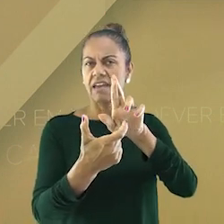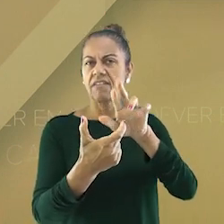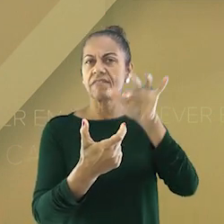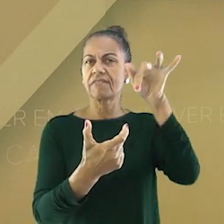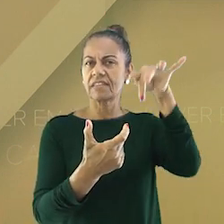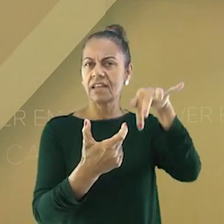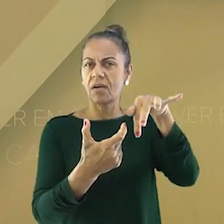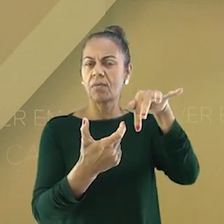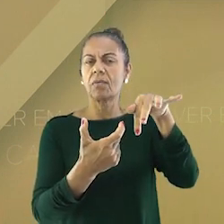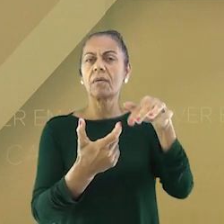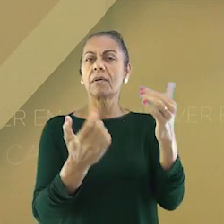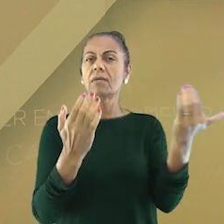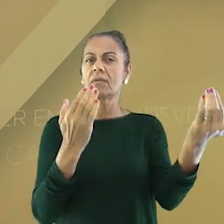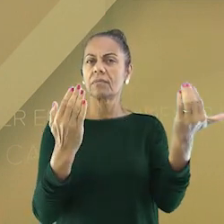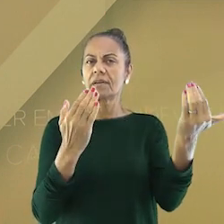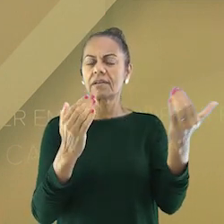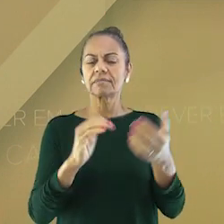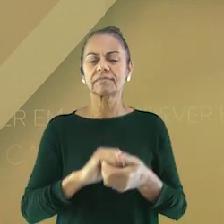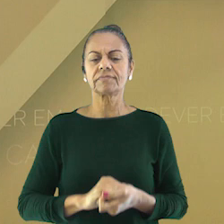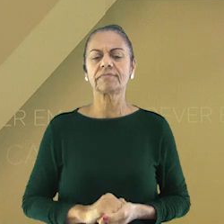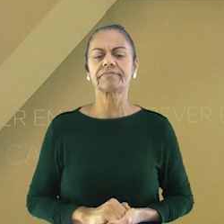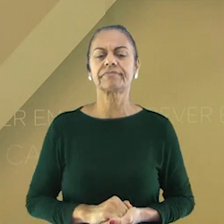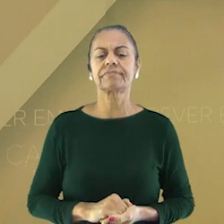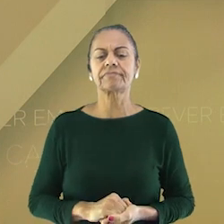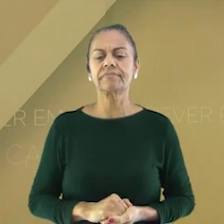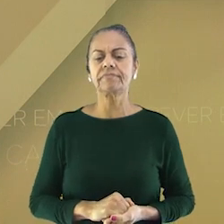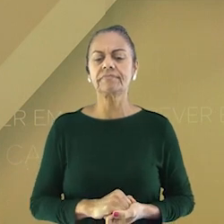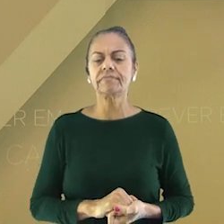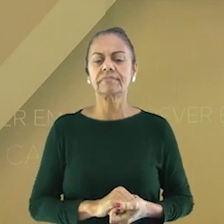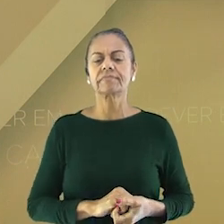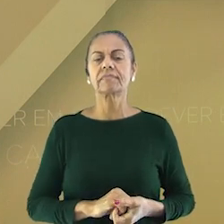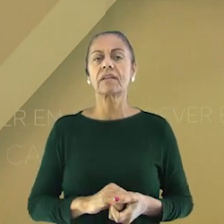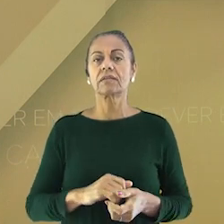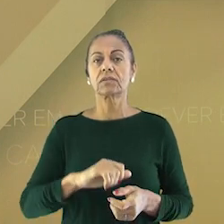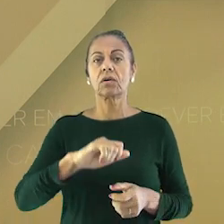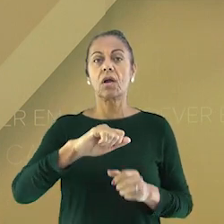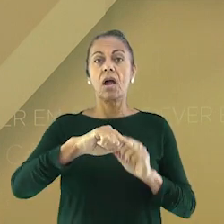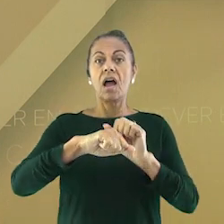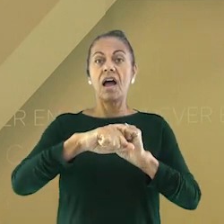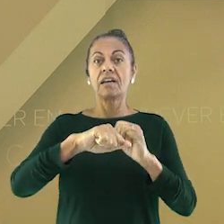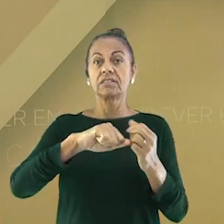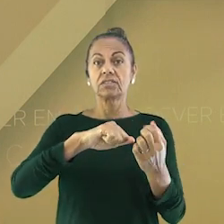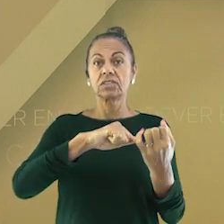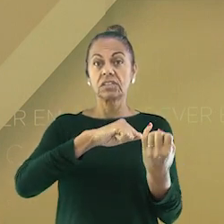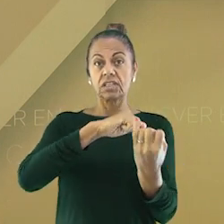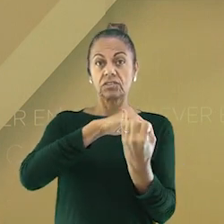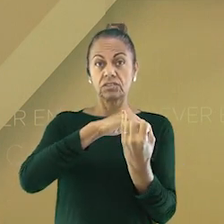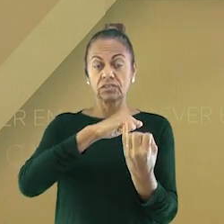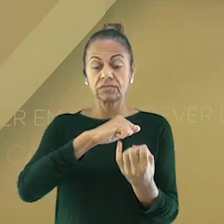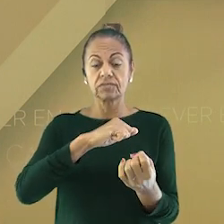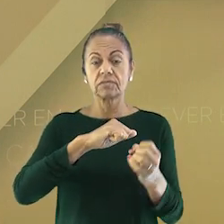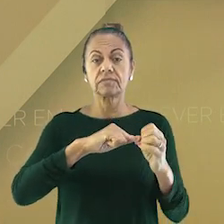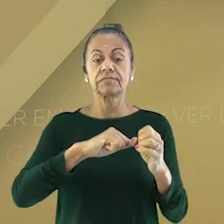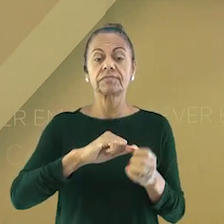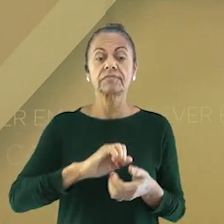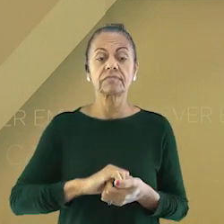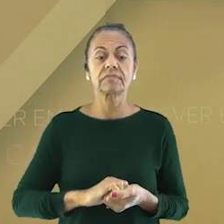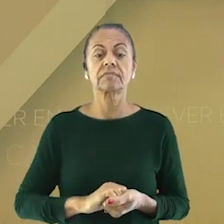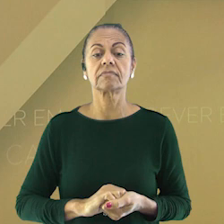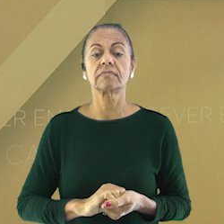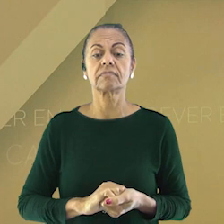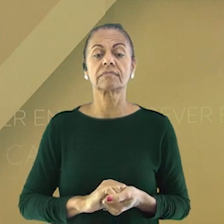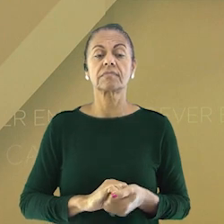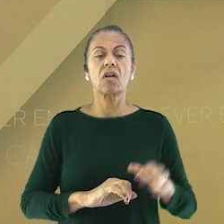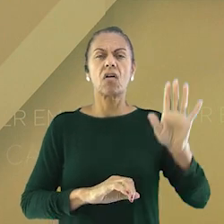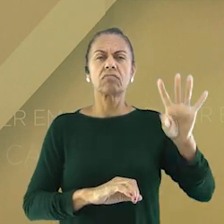para comparação. Portanto, tall é o adjetivo alto. Já taller significa mais